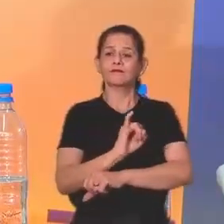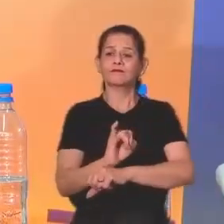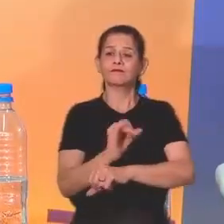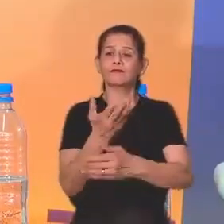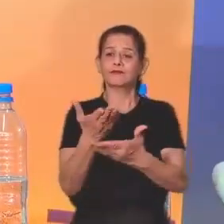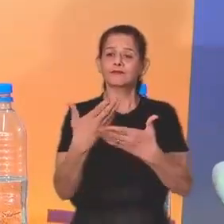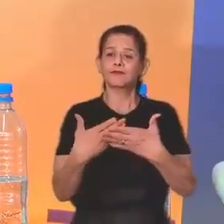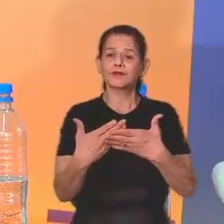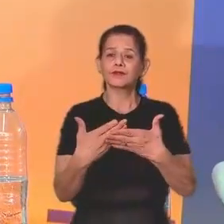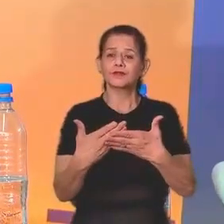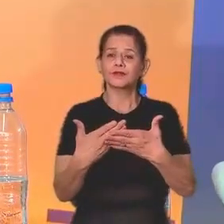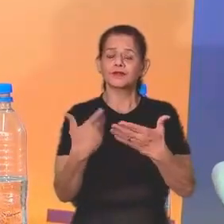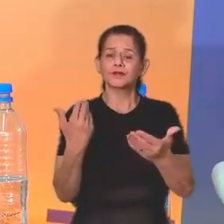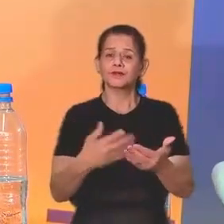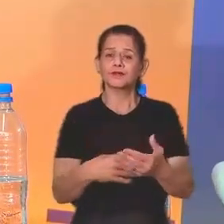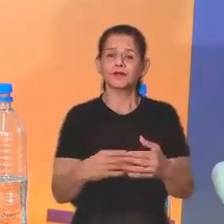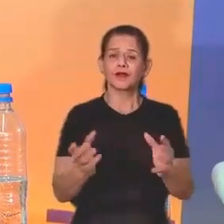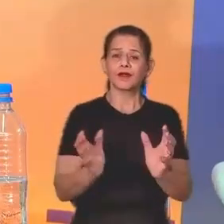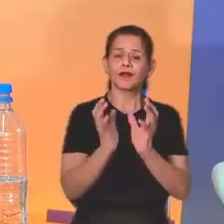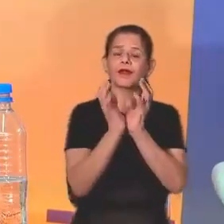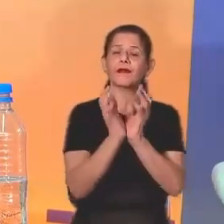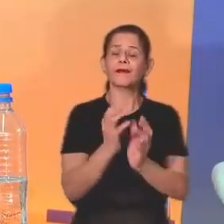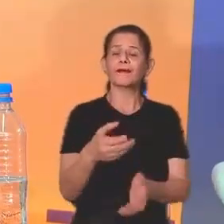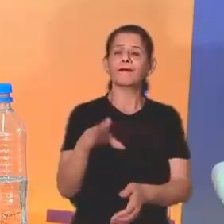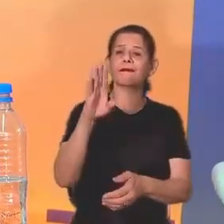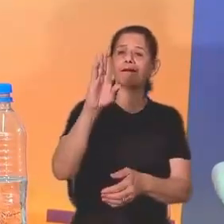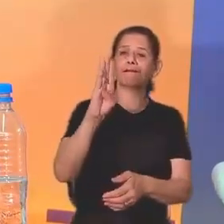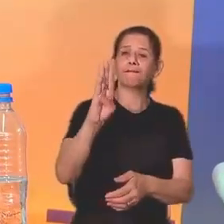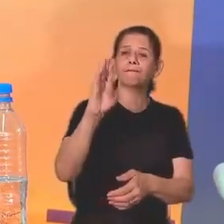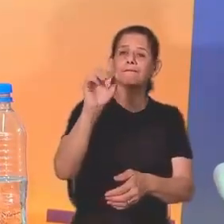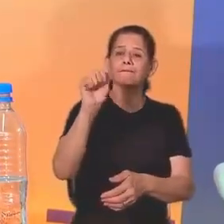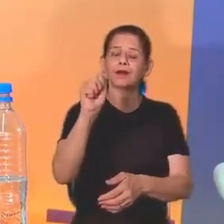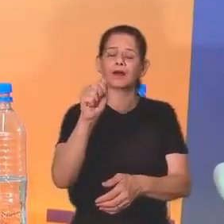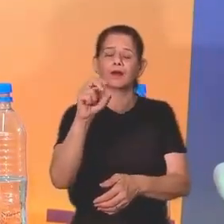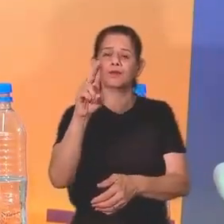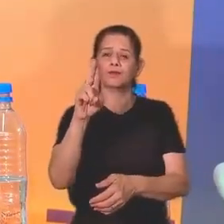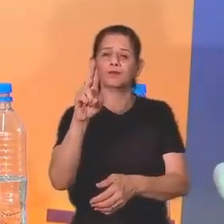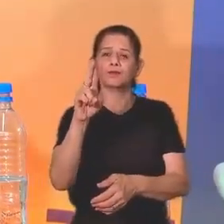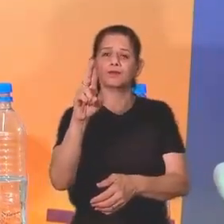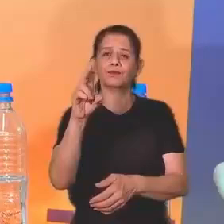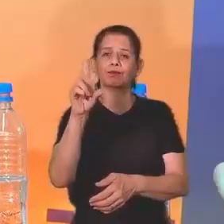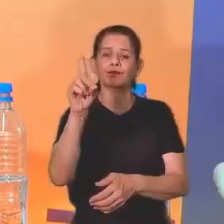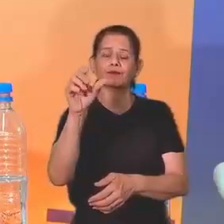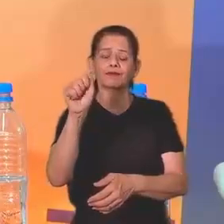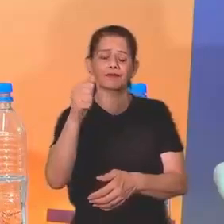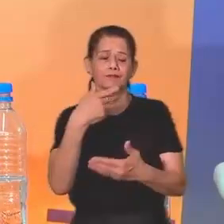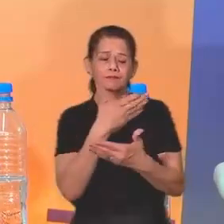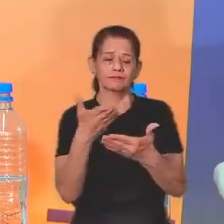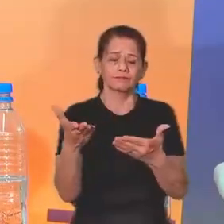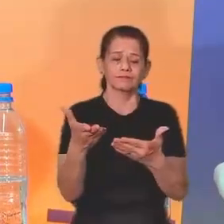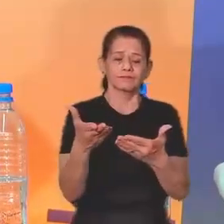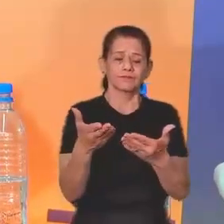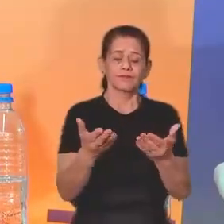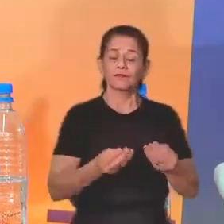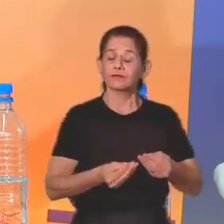em colaboração com um coletivo que chama Baobá, que ela é de São Paulo. E nesse livro